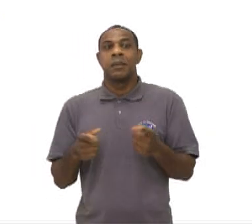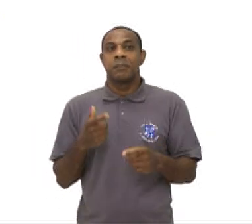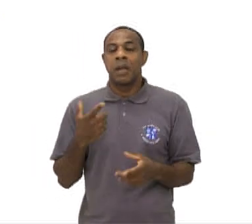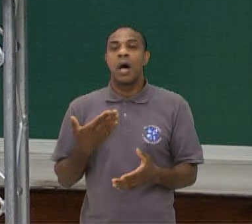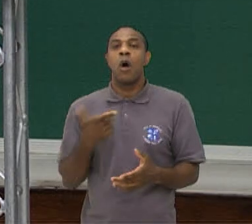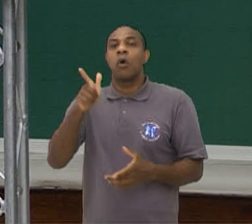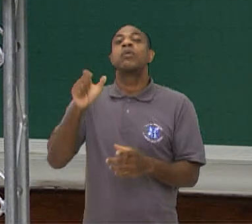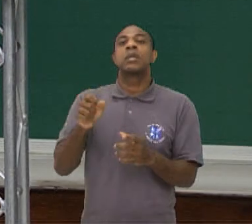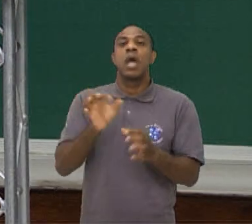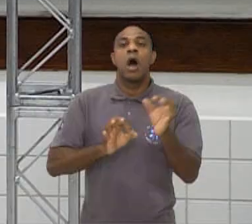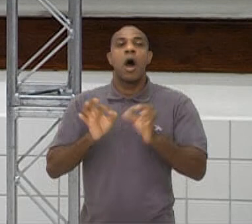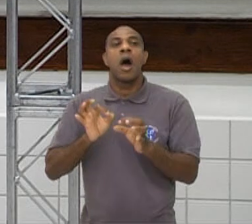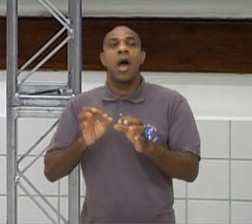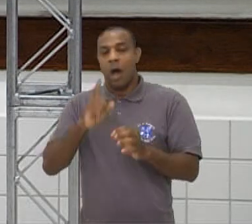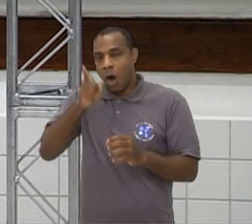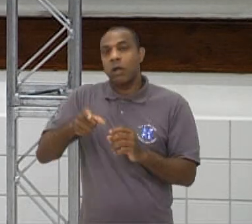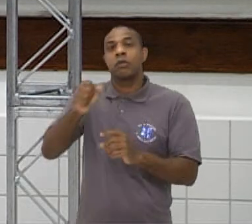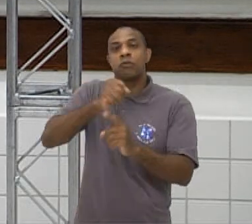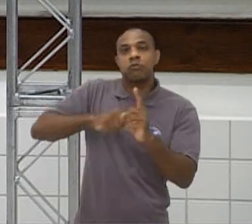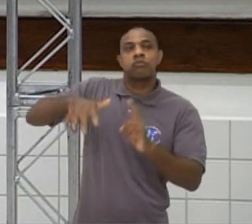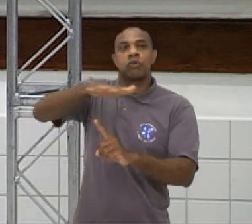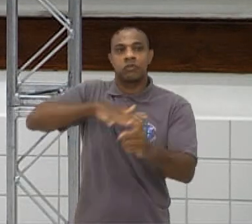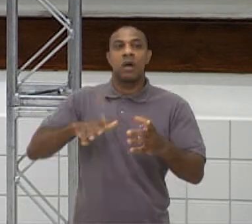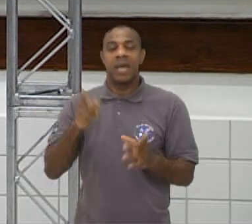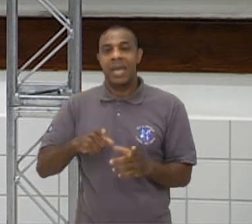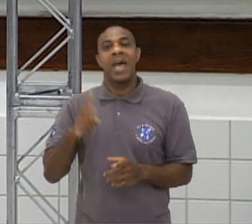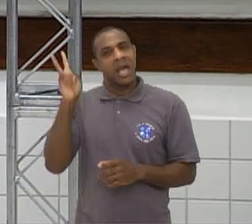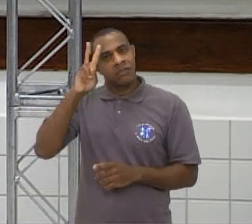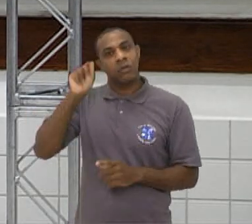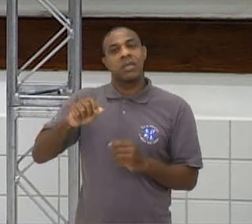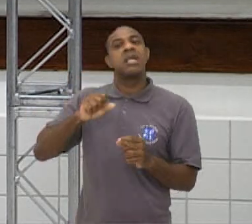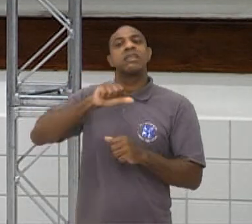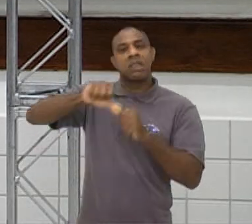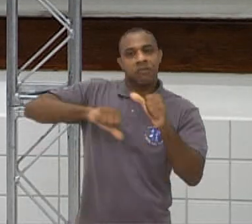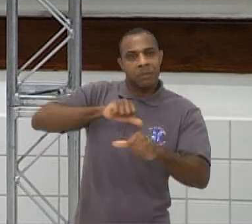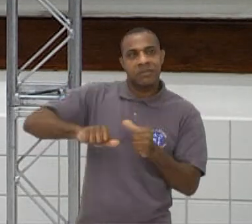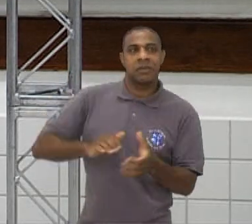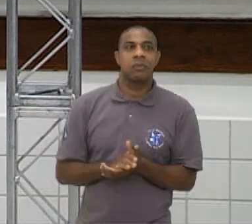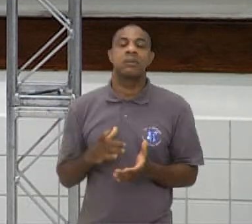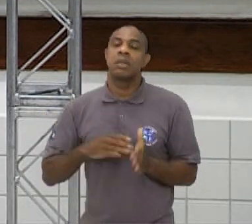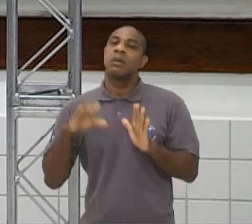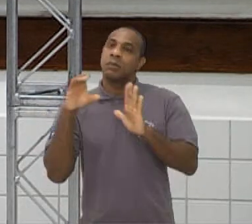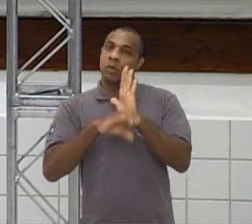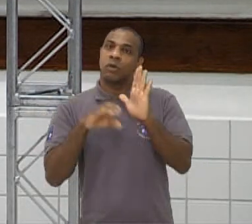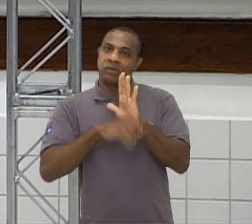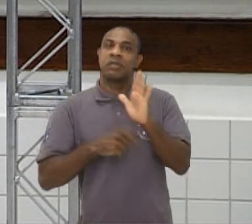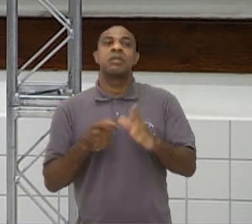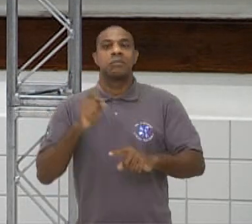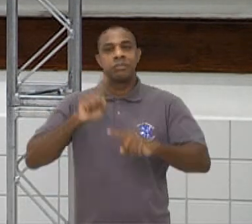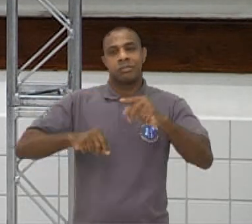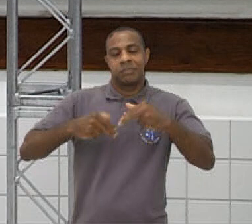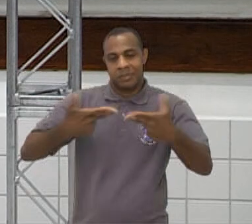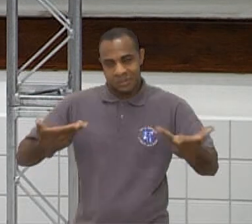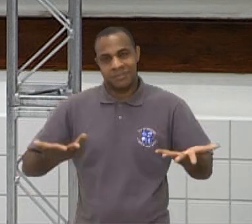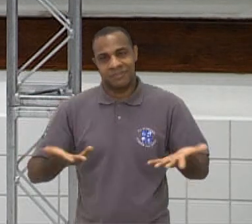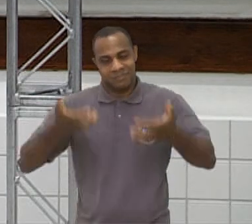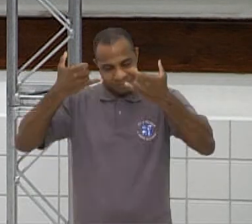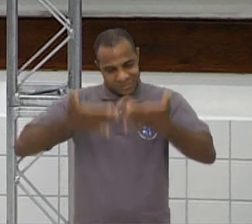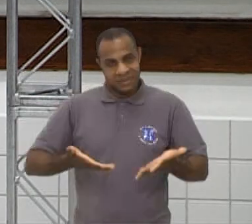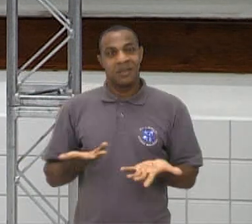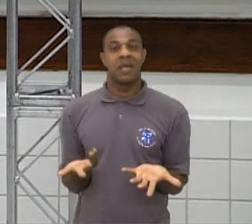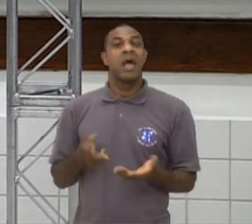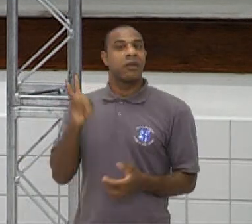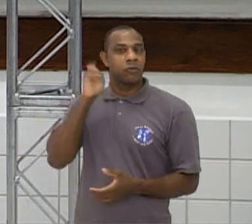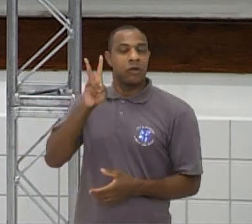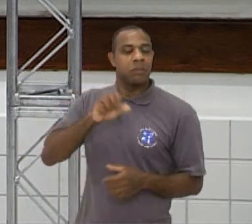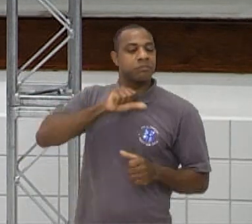ordem social. Então, Marx fala que é a história de transformação. A gente viu o conceito de materialismo dialético nas outras aulas. Então, a história